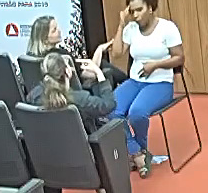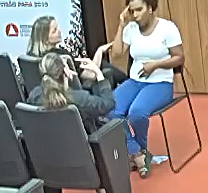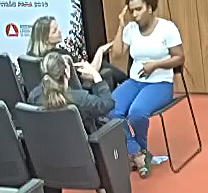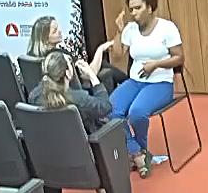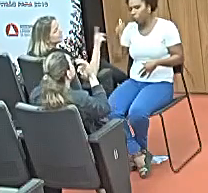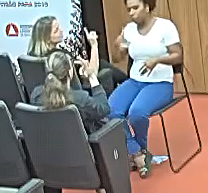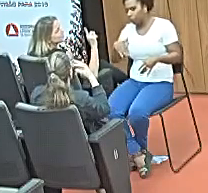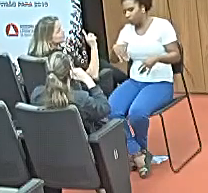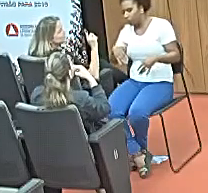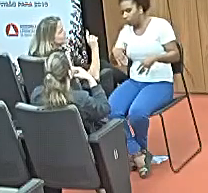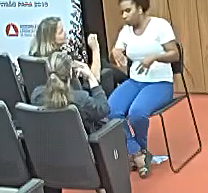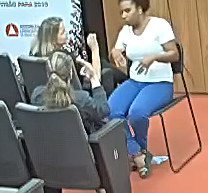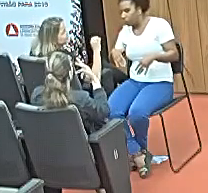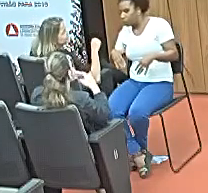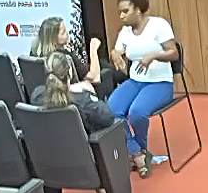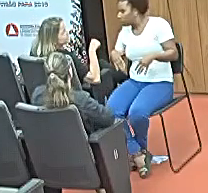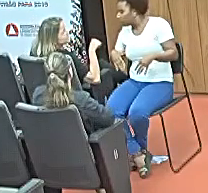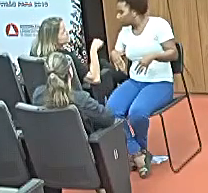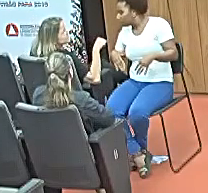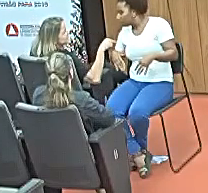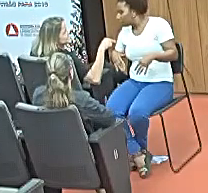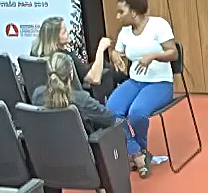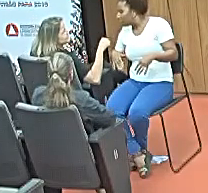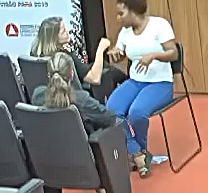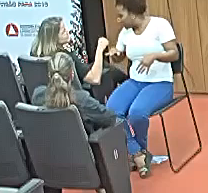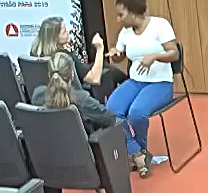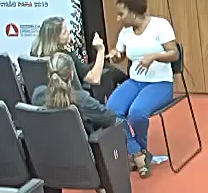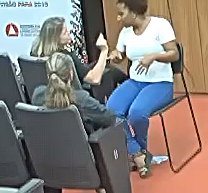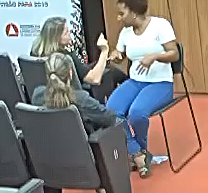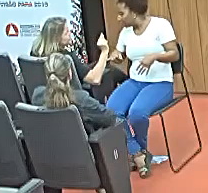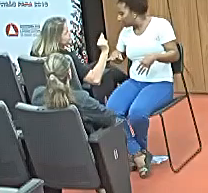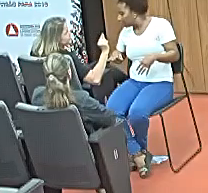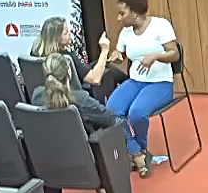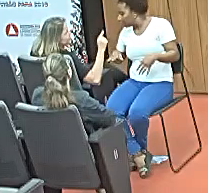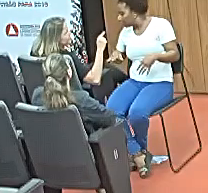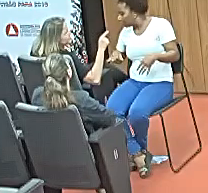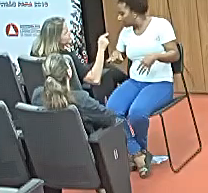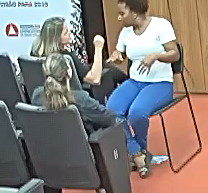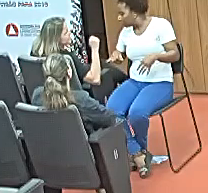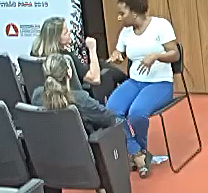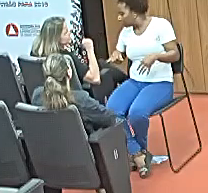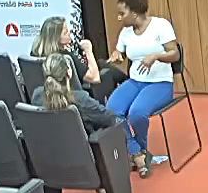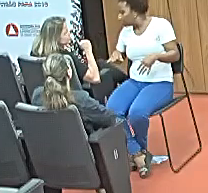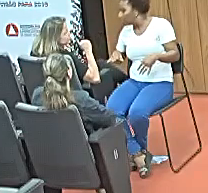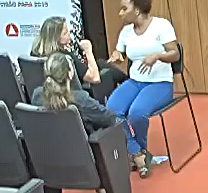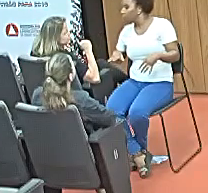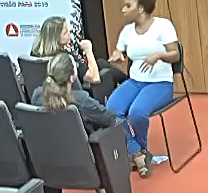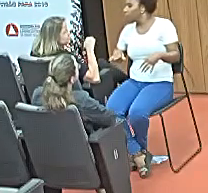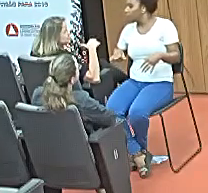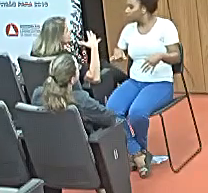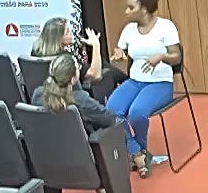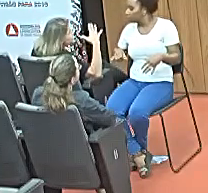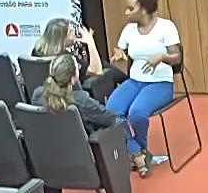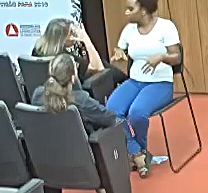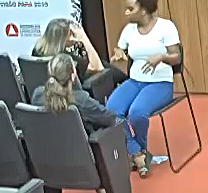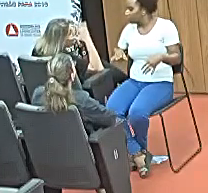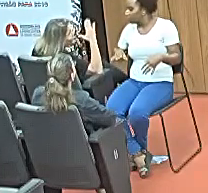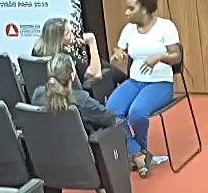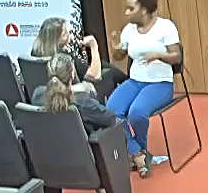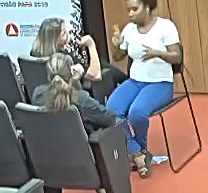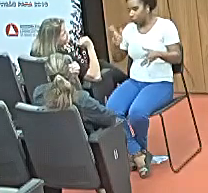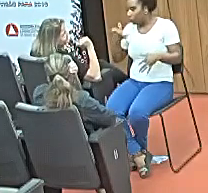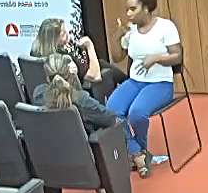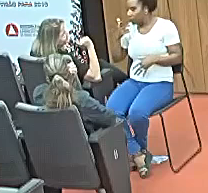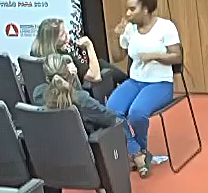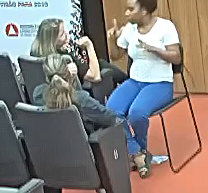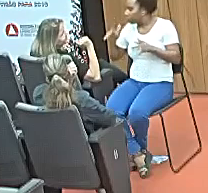fazer com que seja cumprido eu preciso que vocês também é empoderar assembléia legislativa em